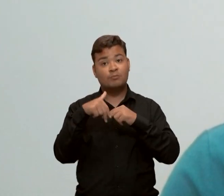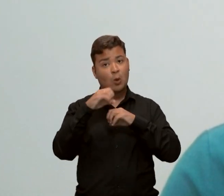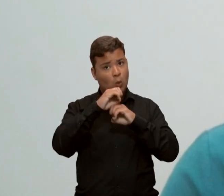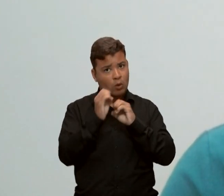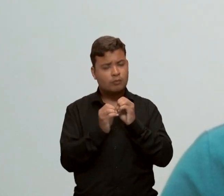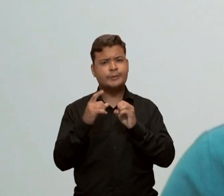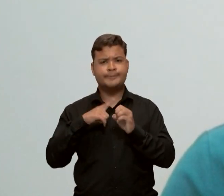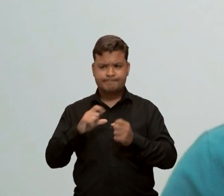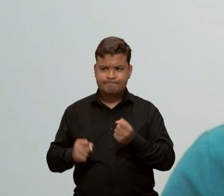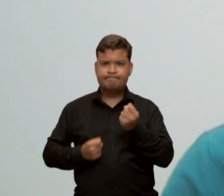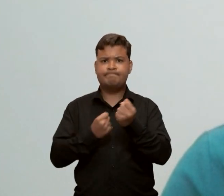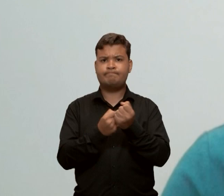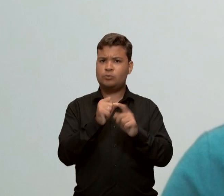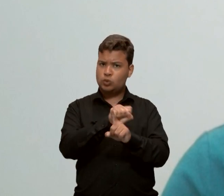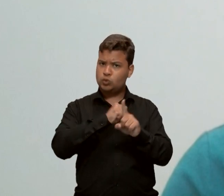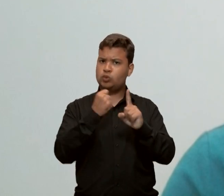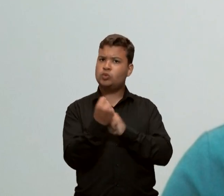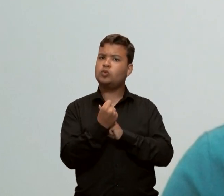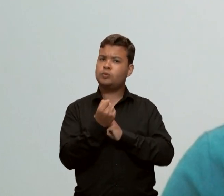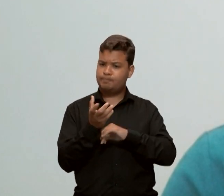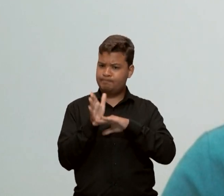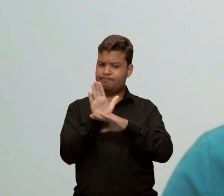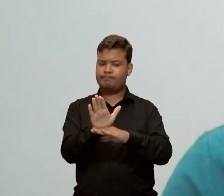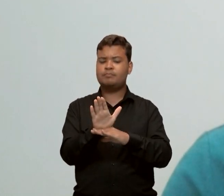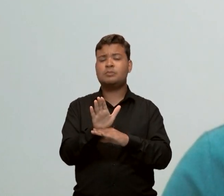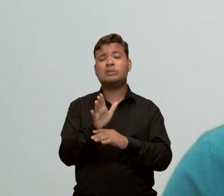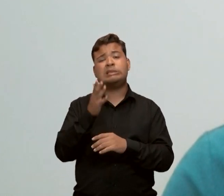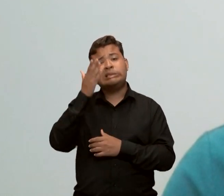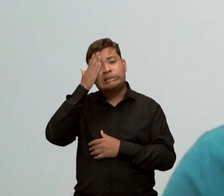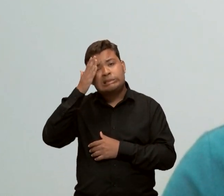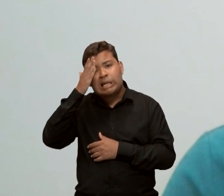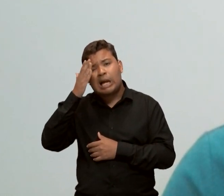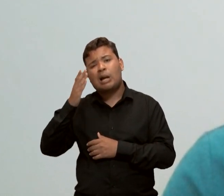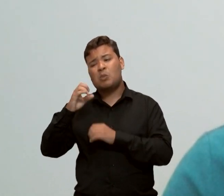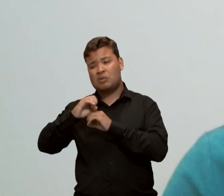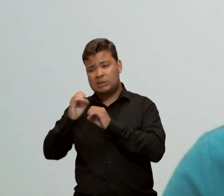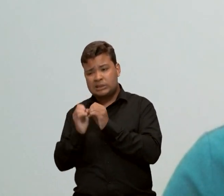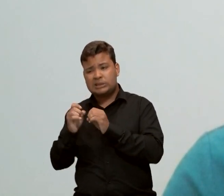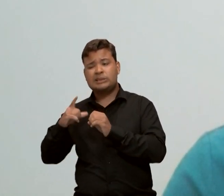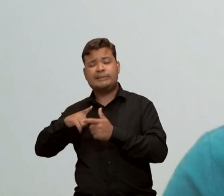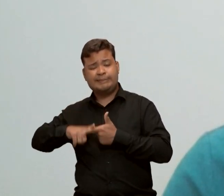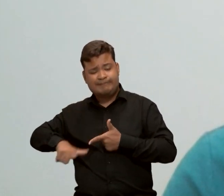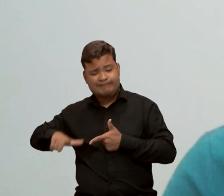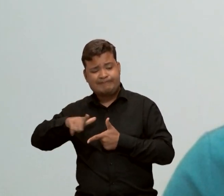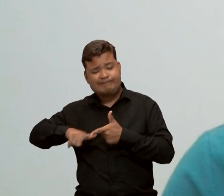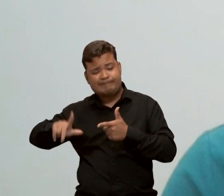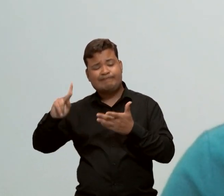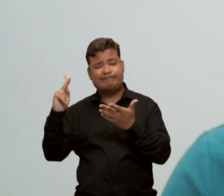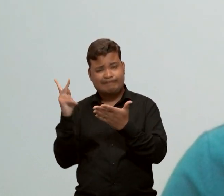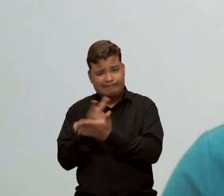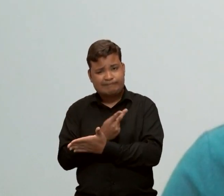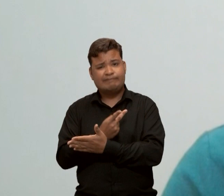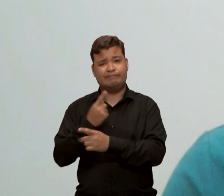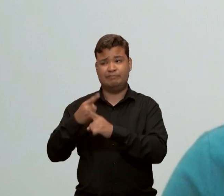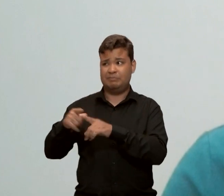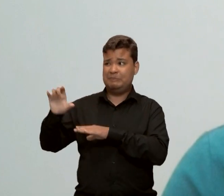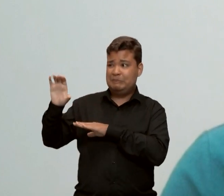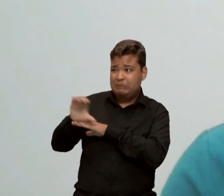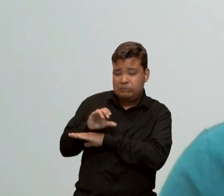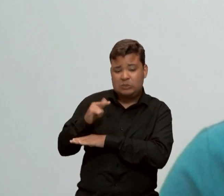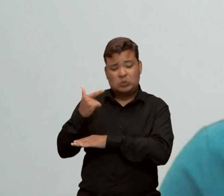tem com a sociedade, mesmo passando por todos o processo que a gente sabe que a UFG tem passado por todas as